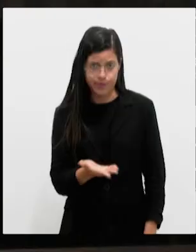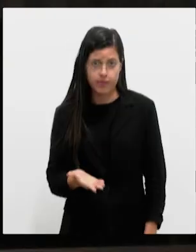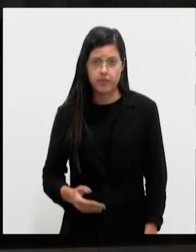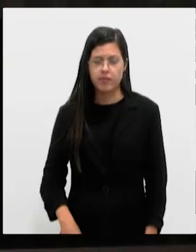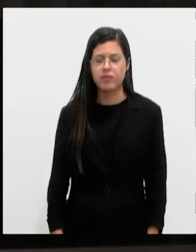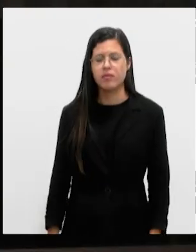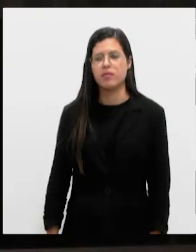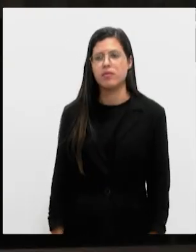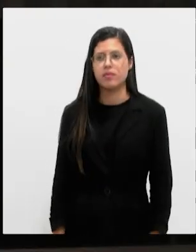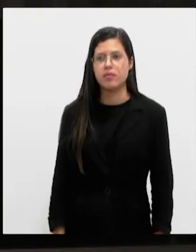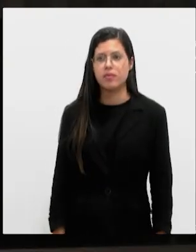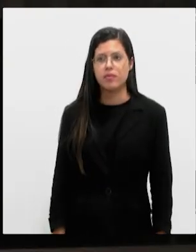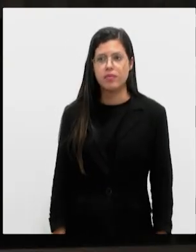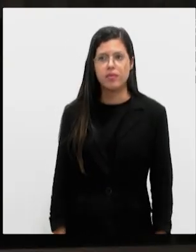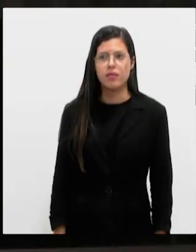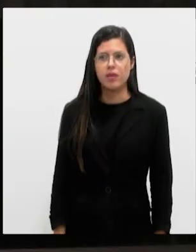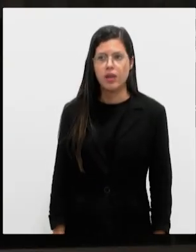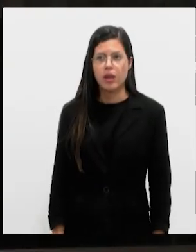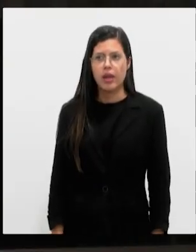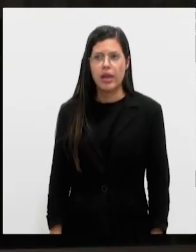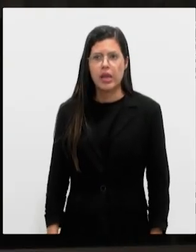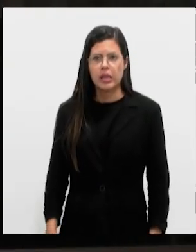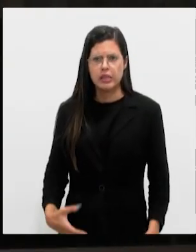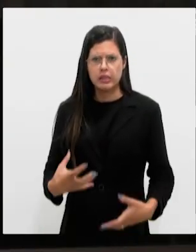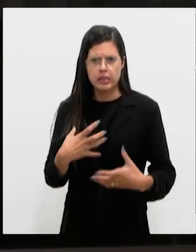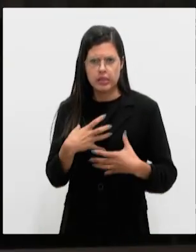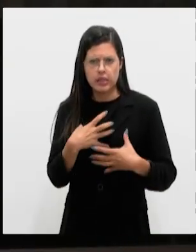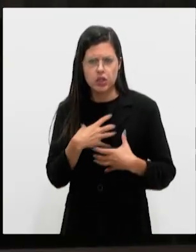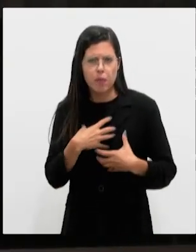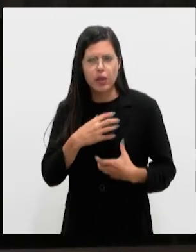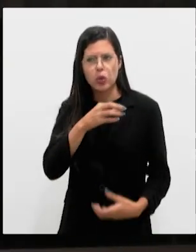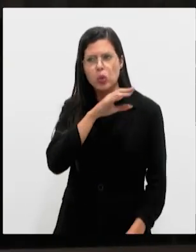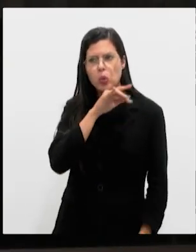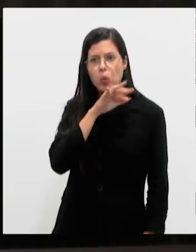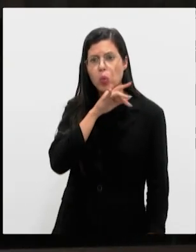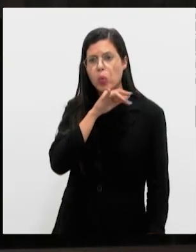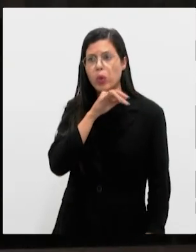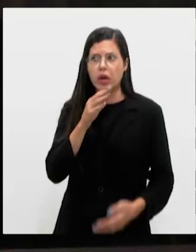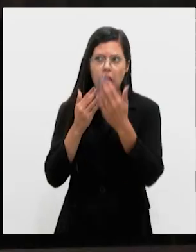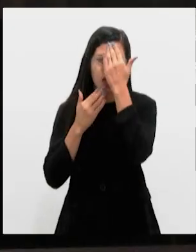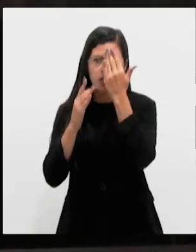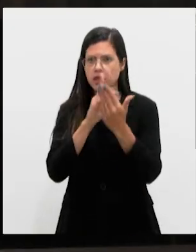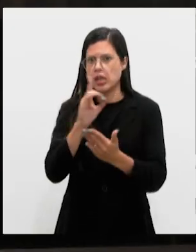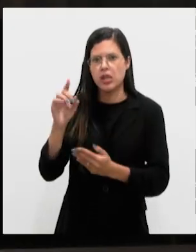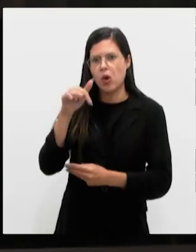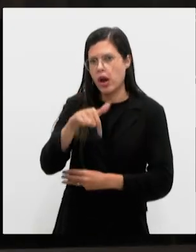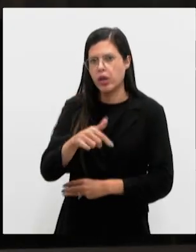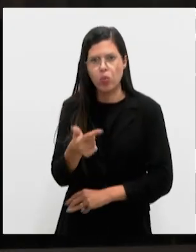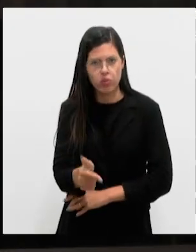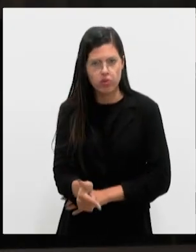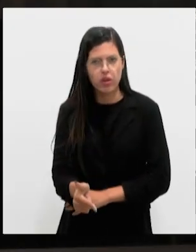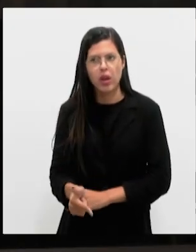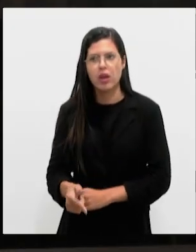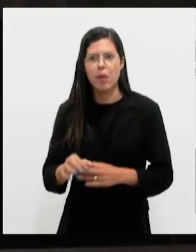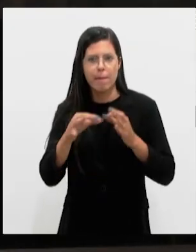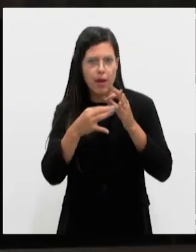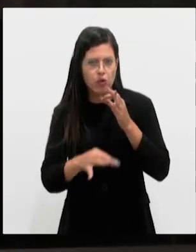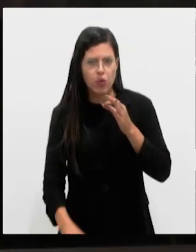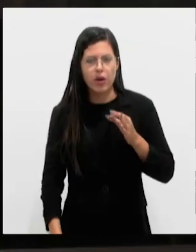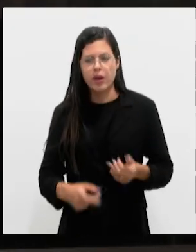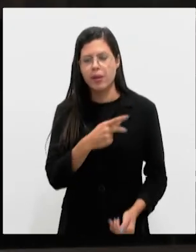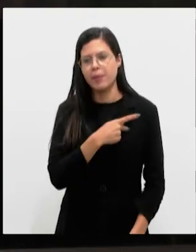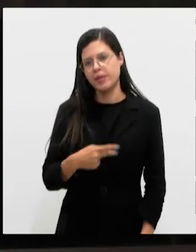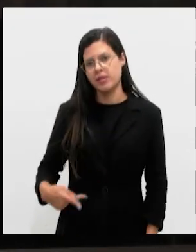isso. Essa energia negativa, graças a Deus, ela não vinga aqui. Senhor presidente, eu me alonguei, quero lhe agradecer